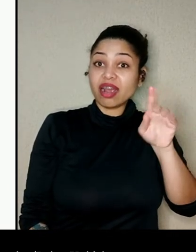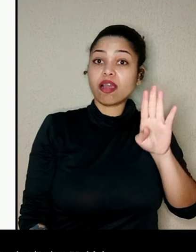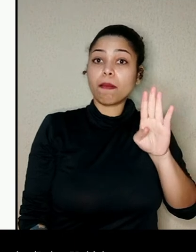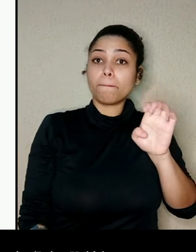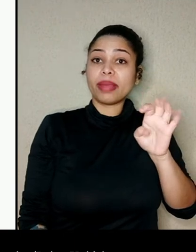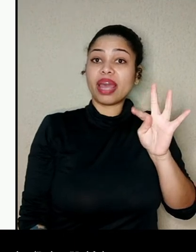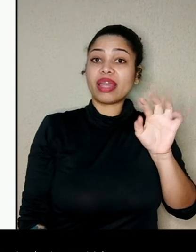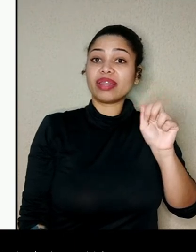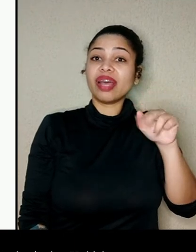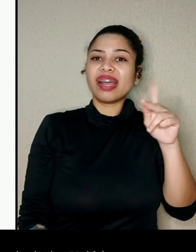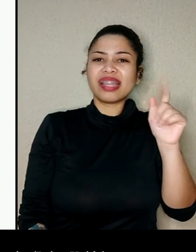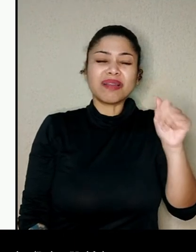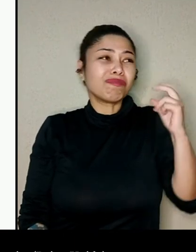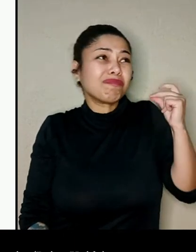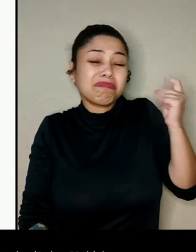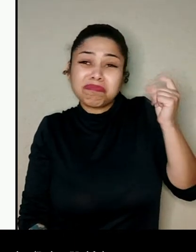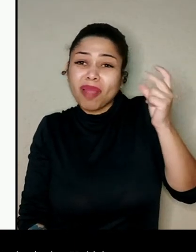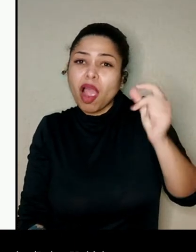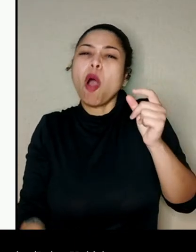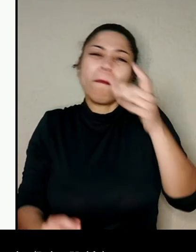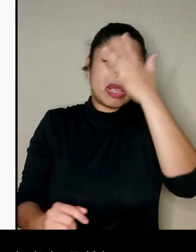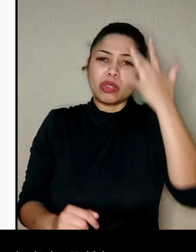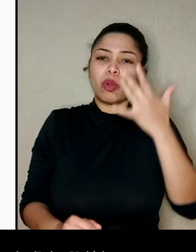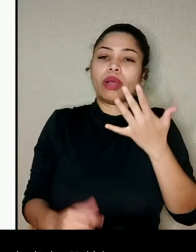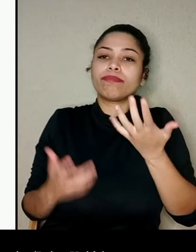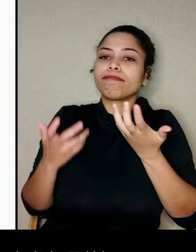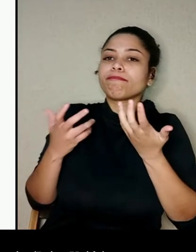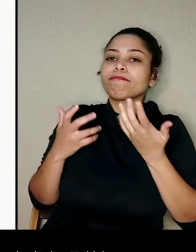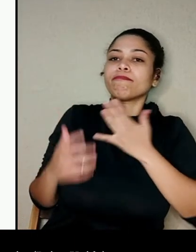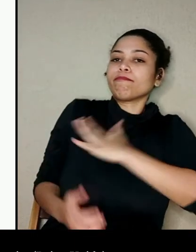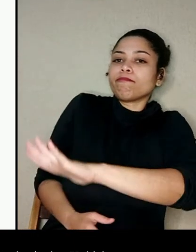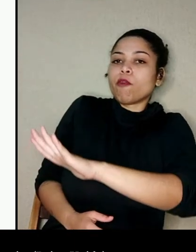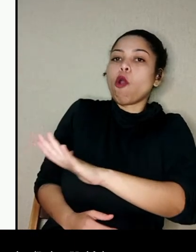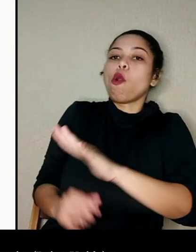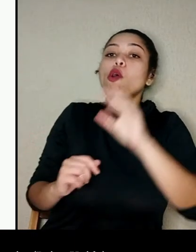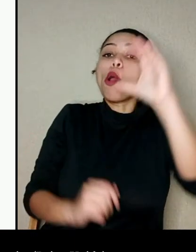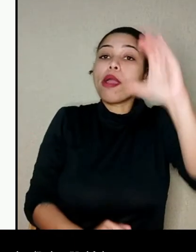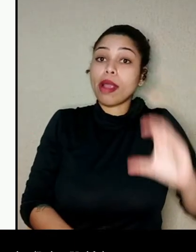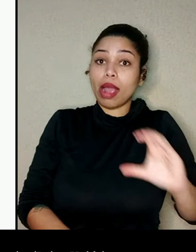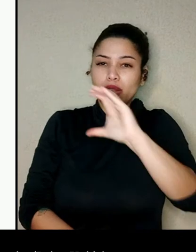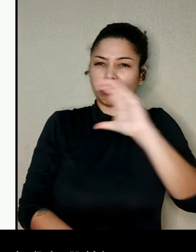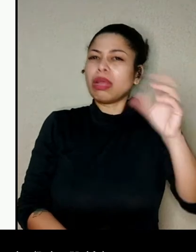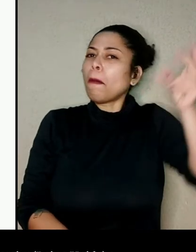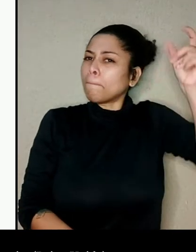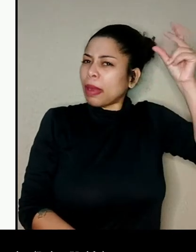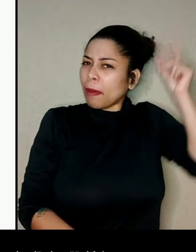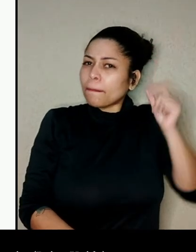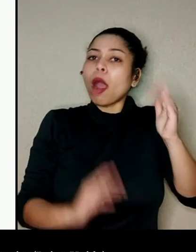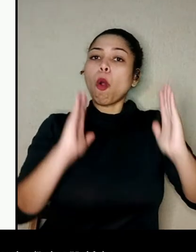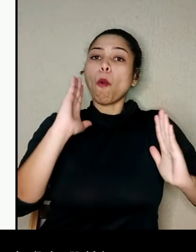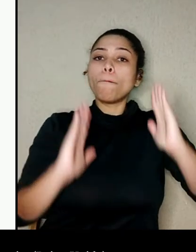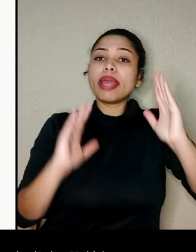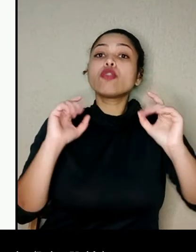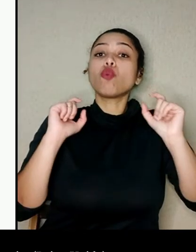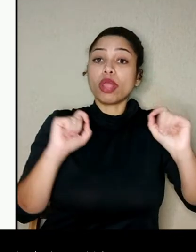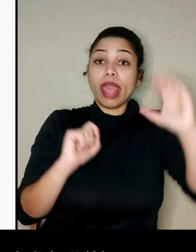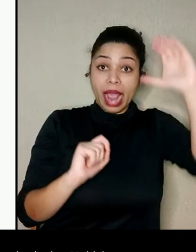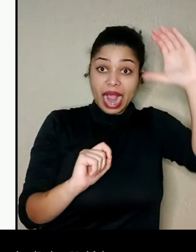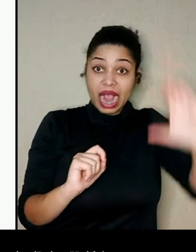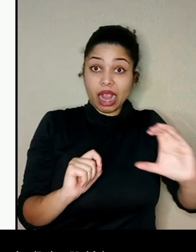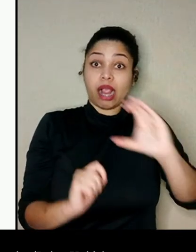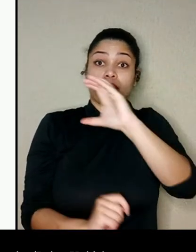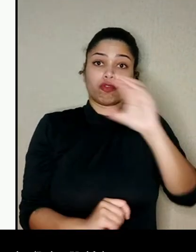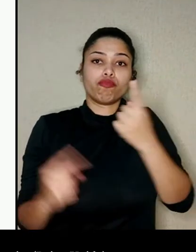data de anticatolicismo isso desde a época da reforma bacon viajando